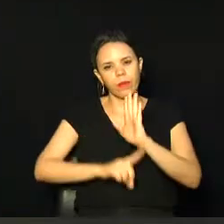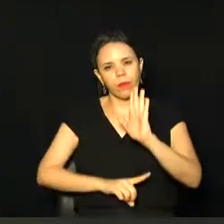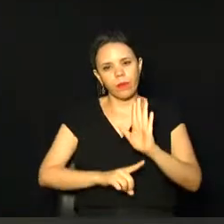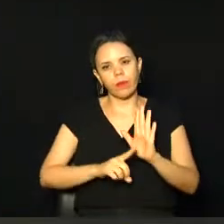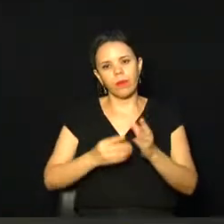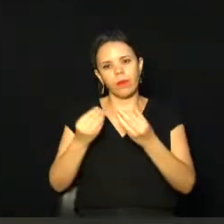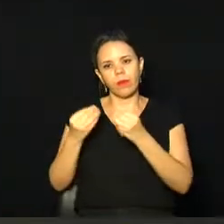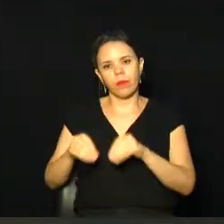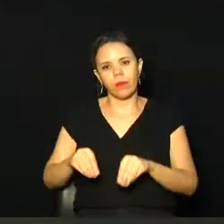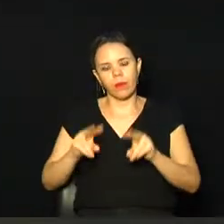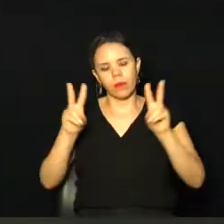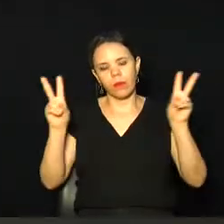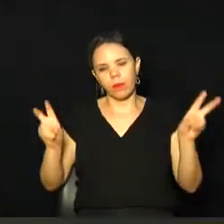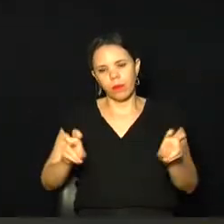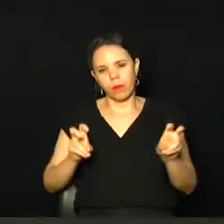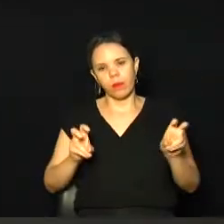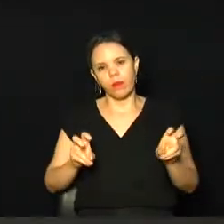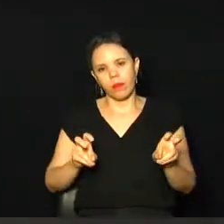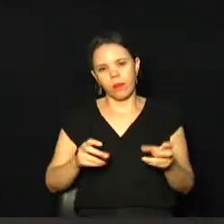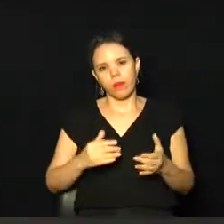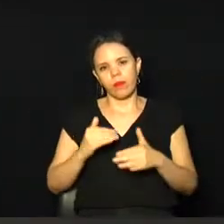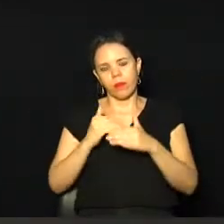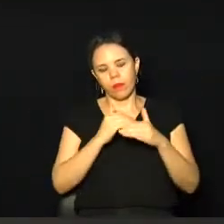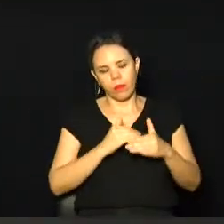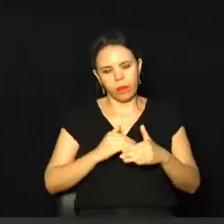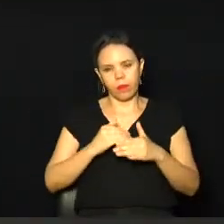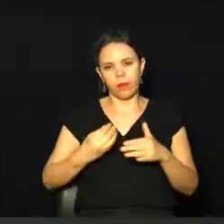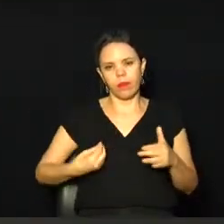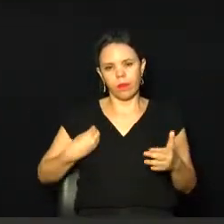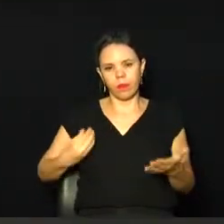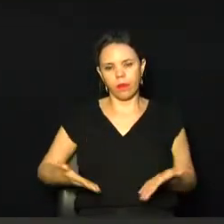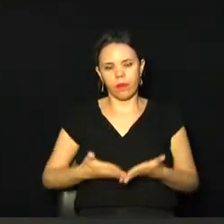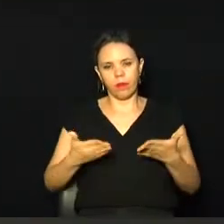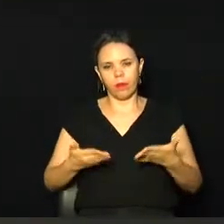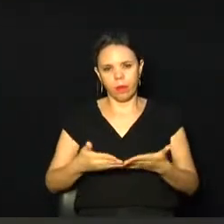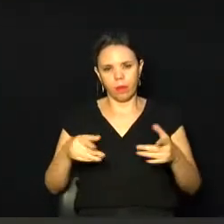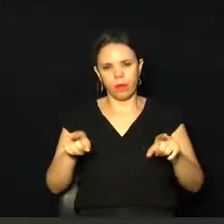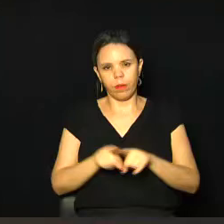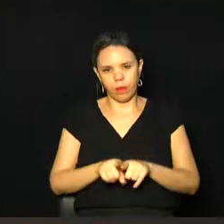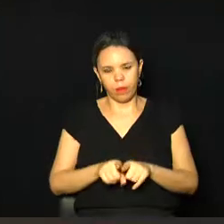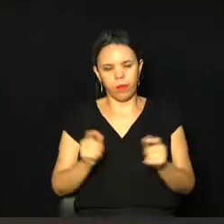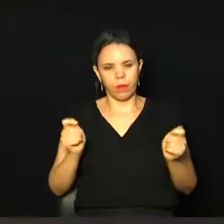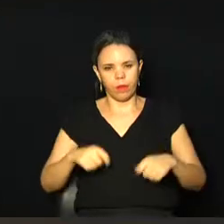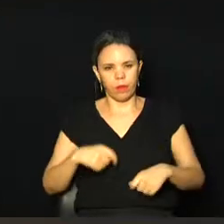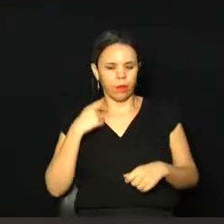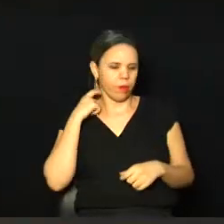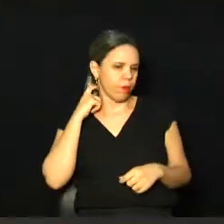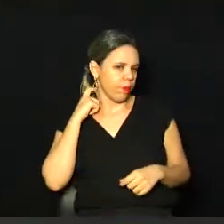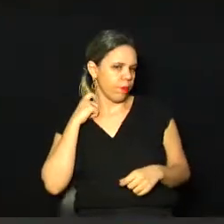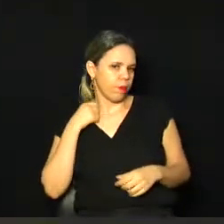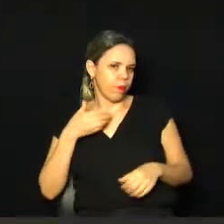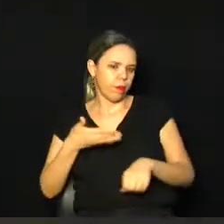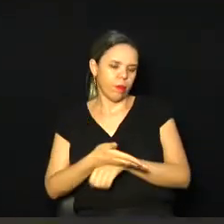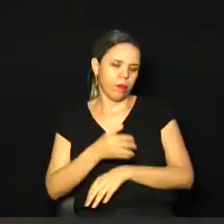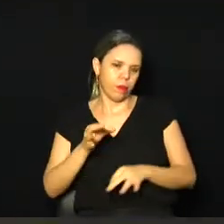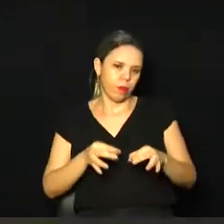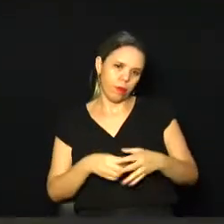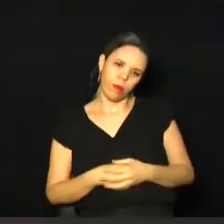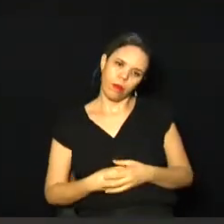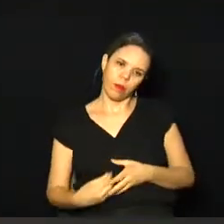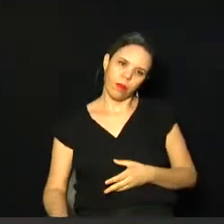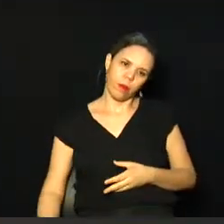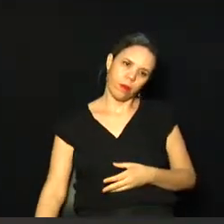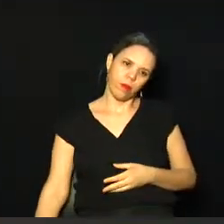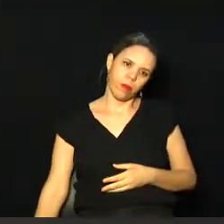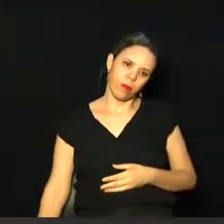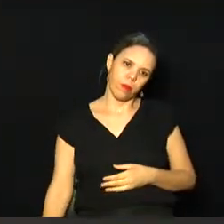violado, sobretudo pelo nível social em que nascem, porque isso também é uma condicionante pelo acesso à justiça. De